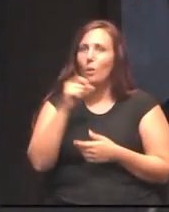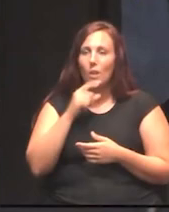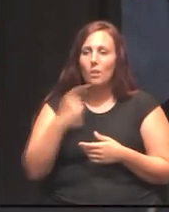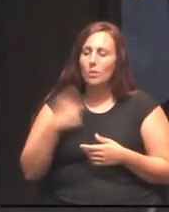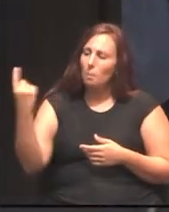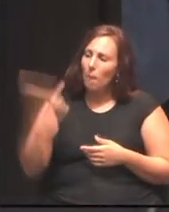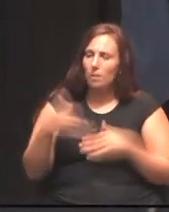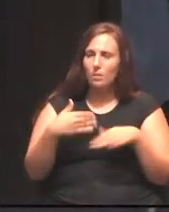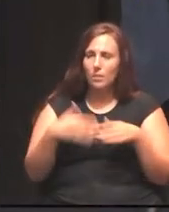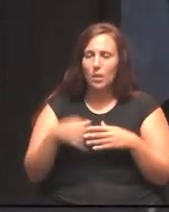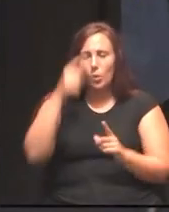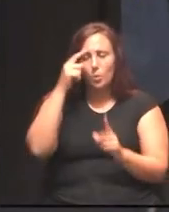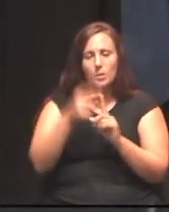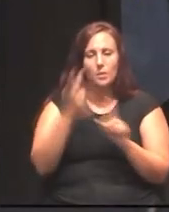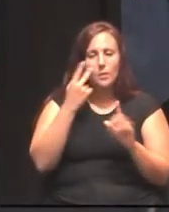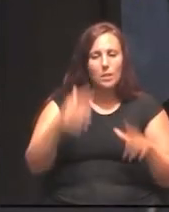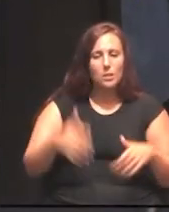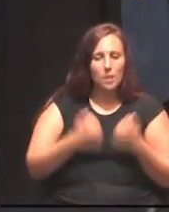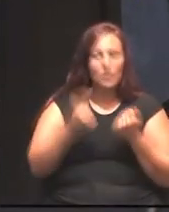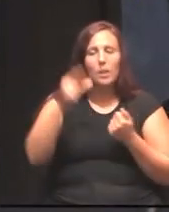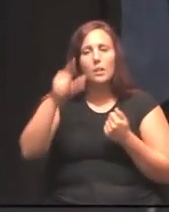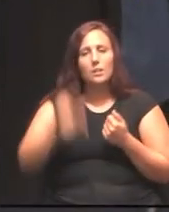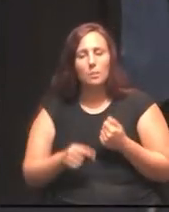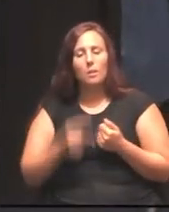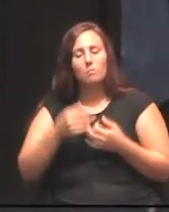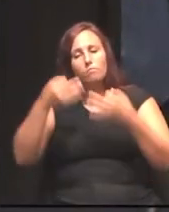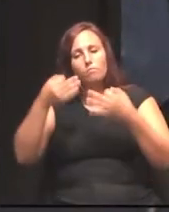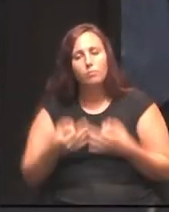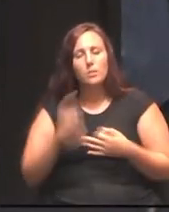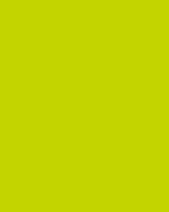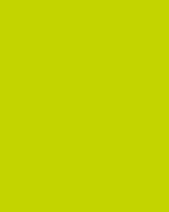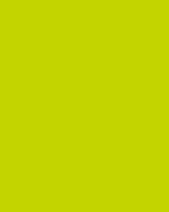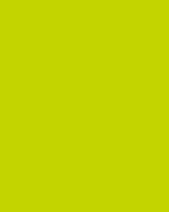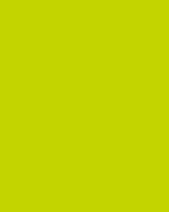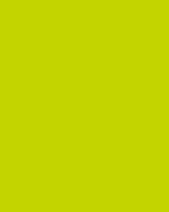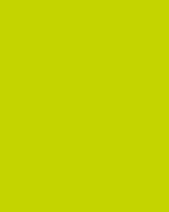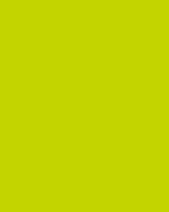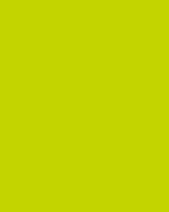de o fazer para salvar vidas e para garantir que Lisboa tem melhor qualidade de vida. Muito obrigada.